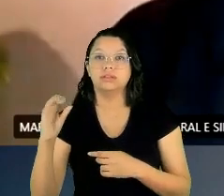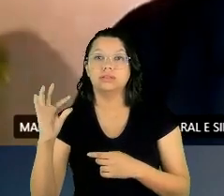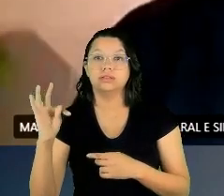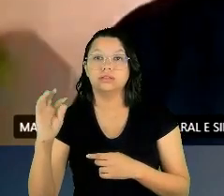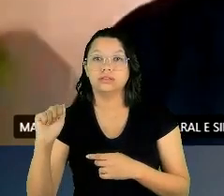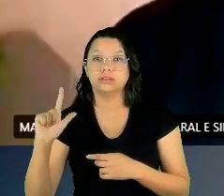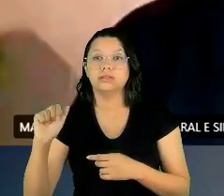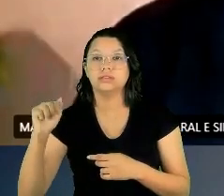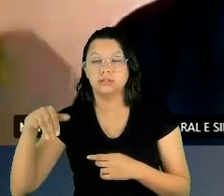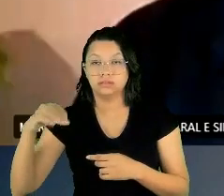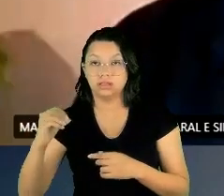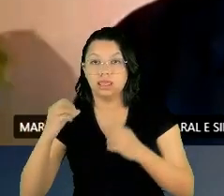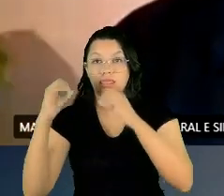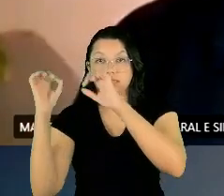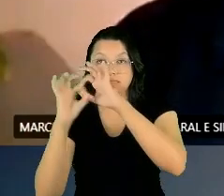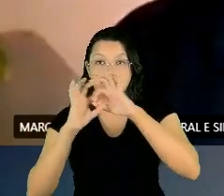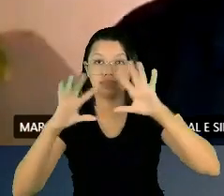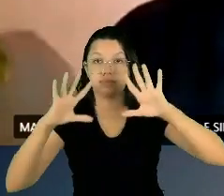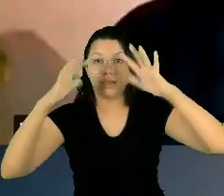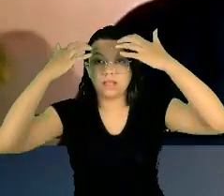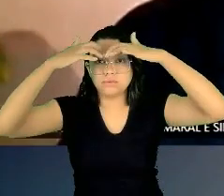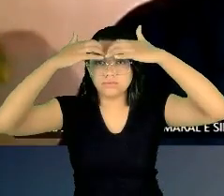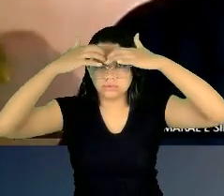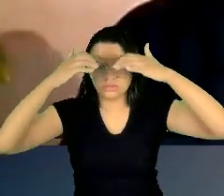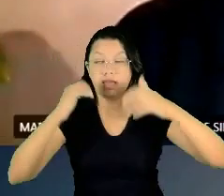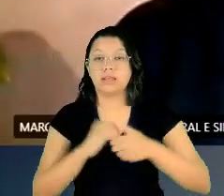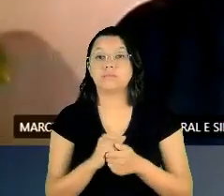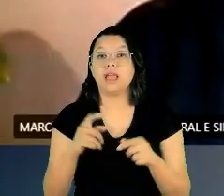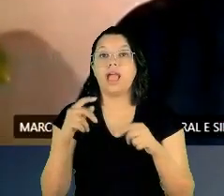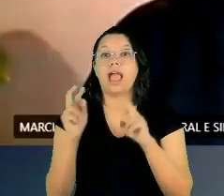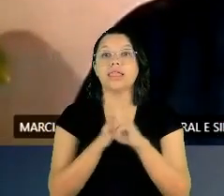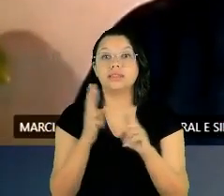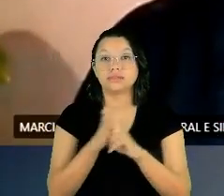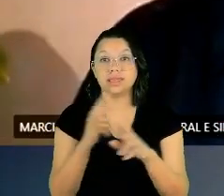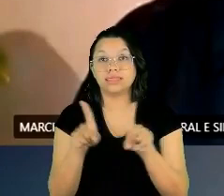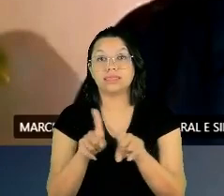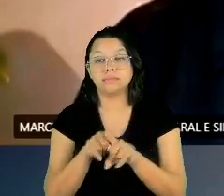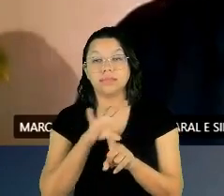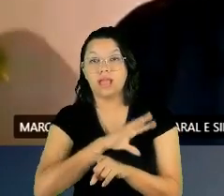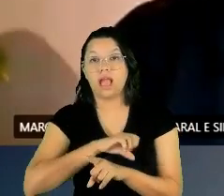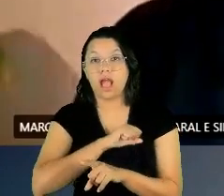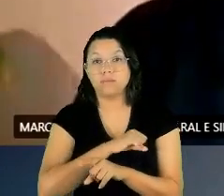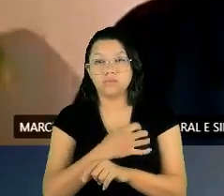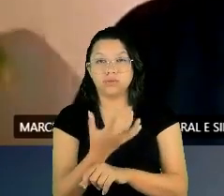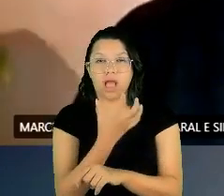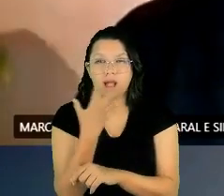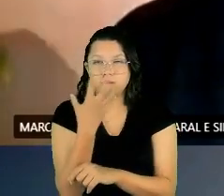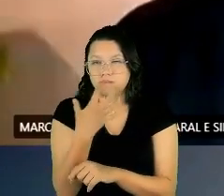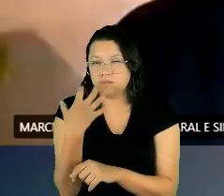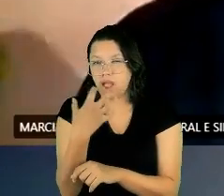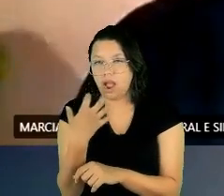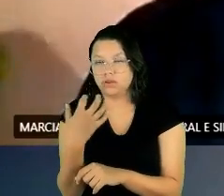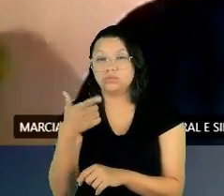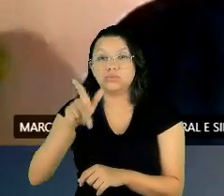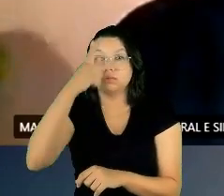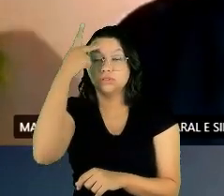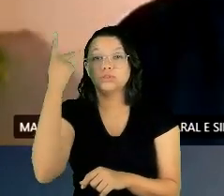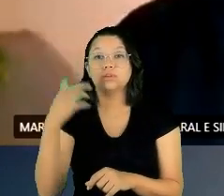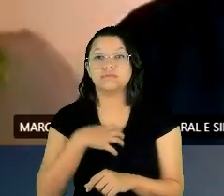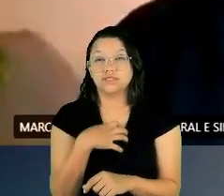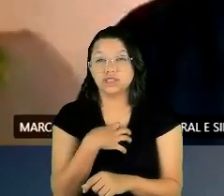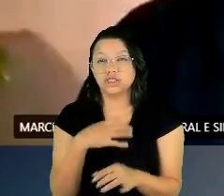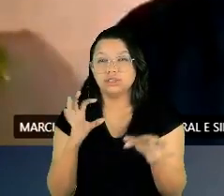ele tem outras funções no nosso comportamento humano. Então, a ocitocina é vinculado não só ao amor, né, ao se apaixonar por